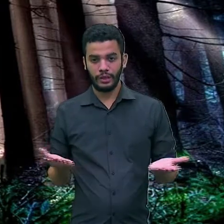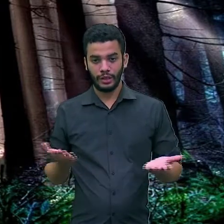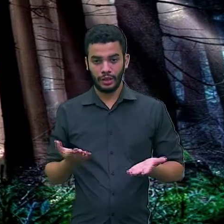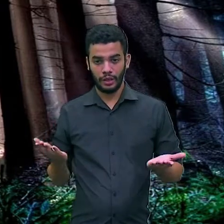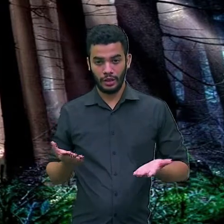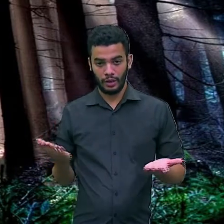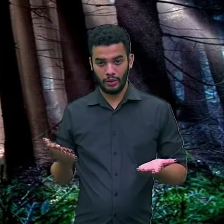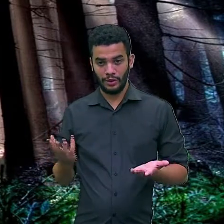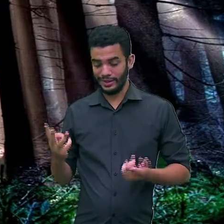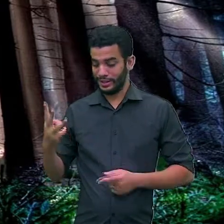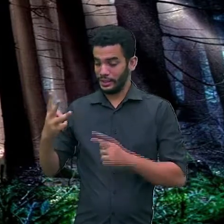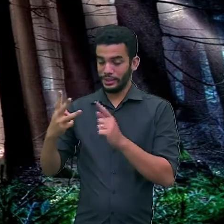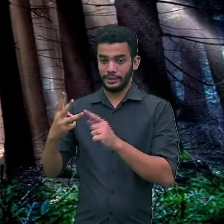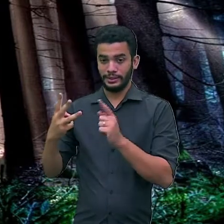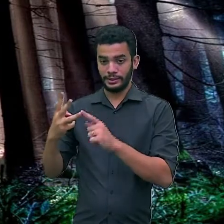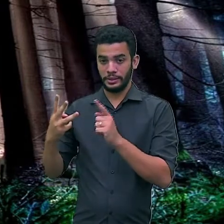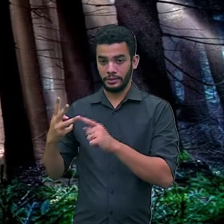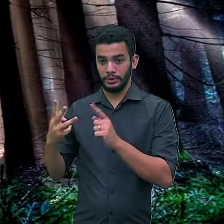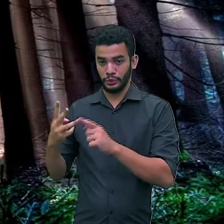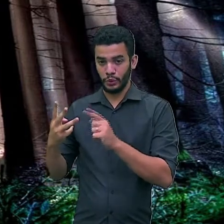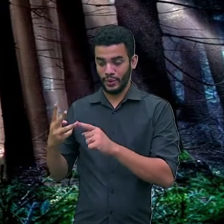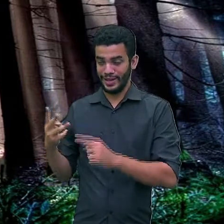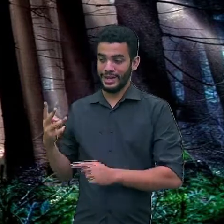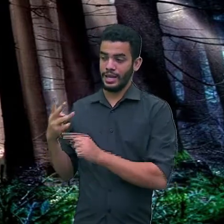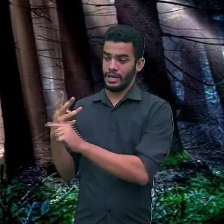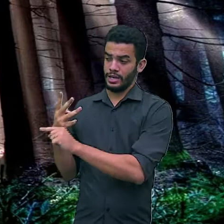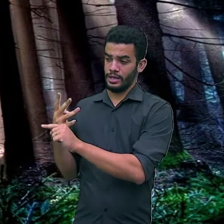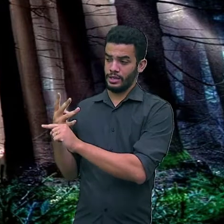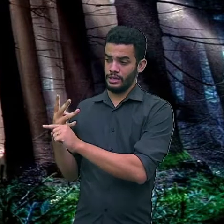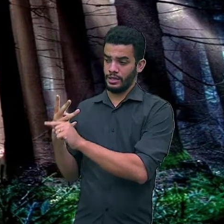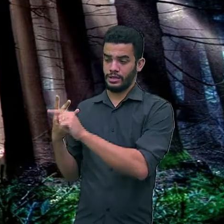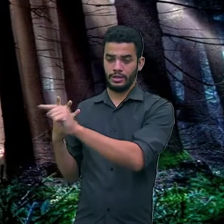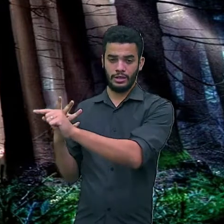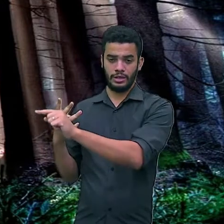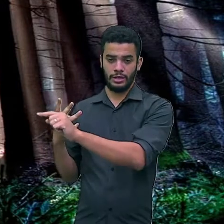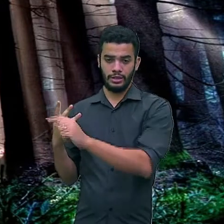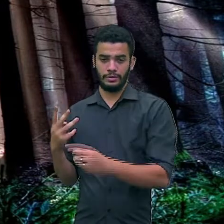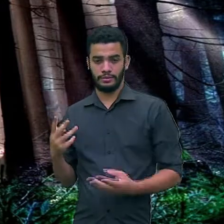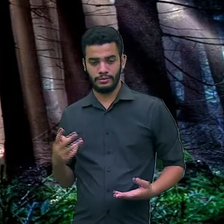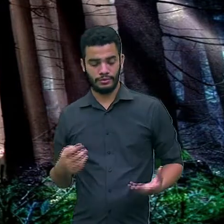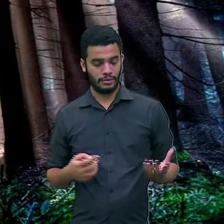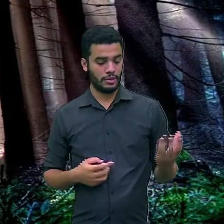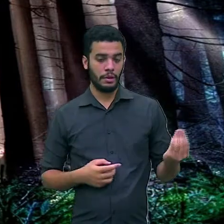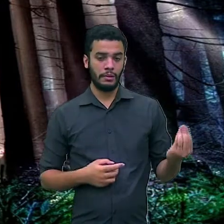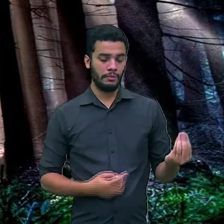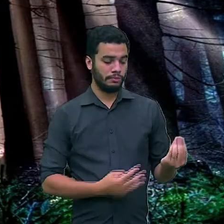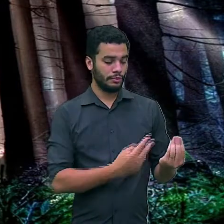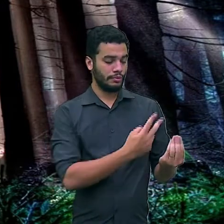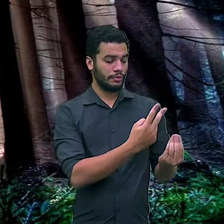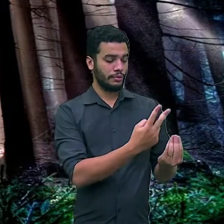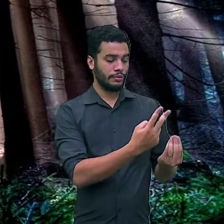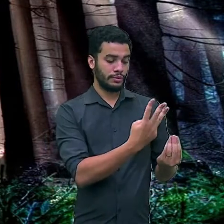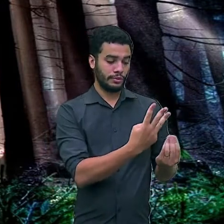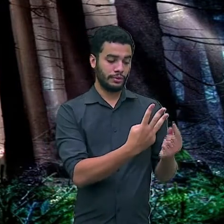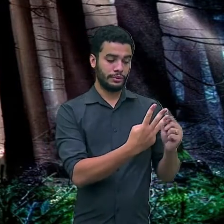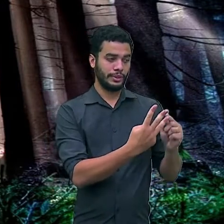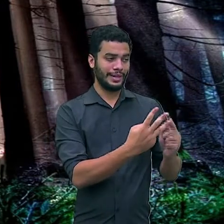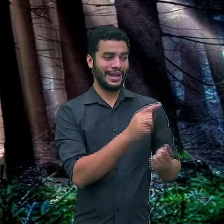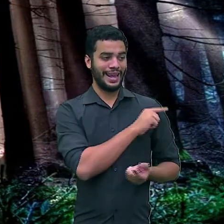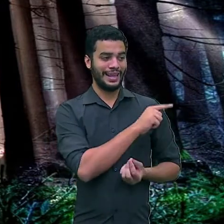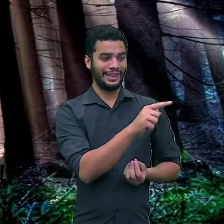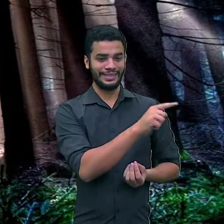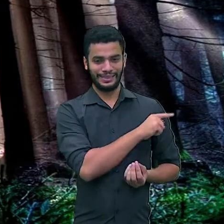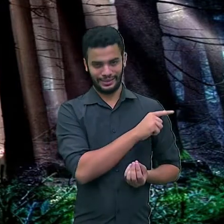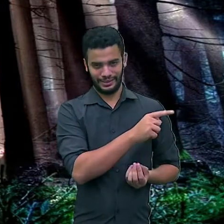a terceira do plural, qual é? Eles ou elas. A primeira, segunda e terceira, essas são